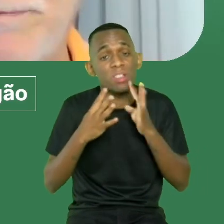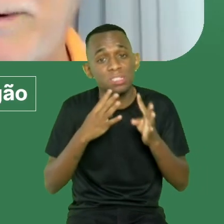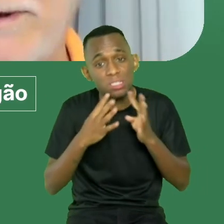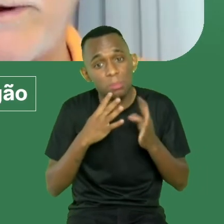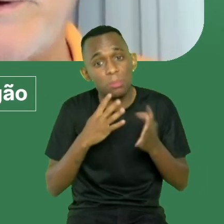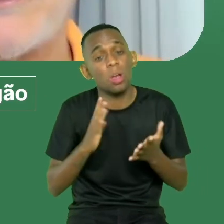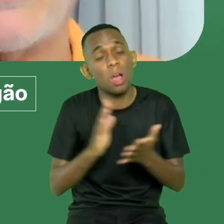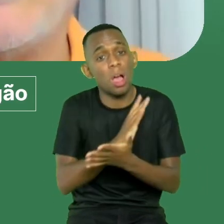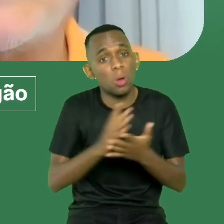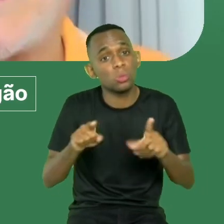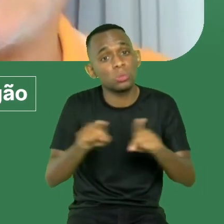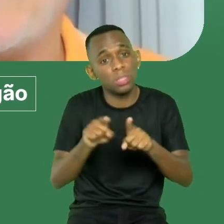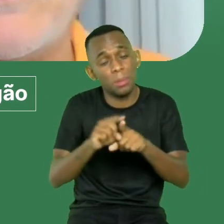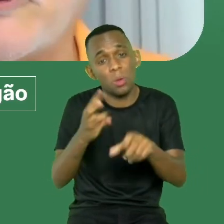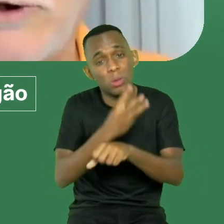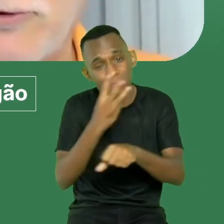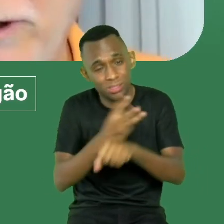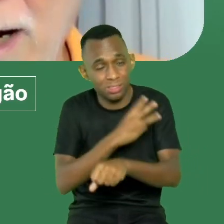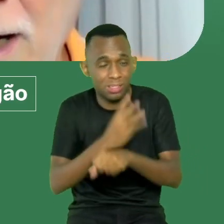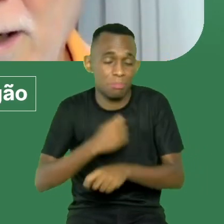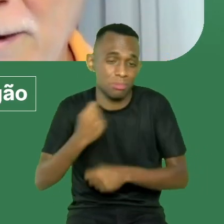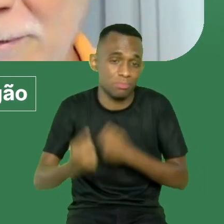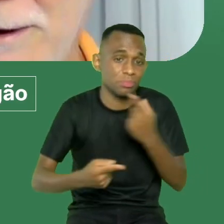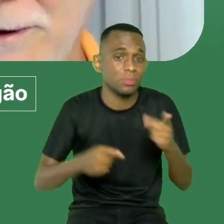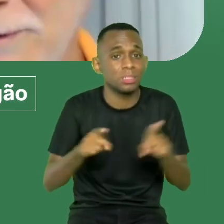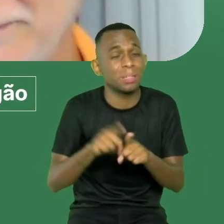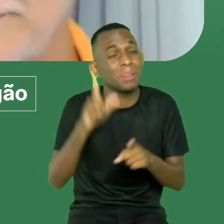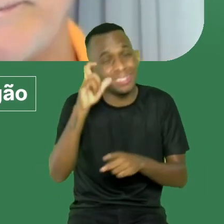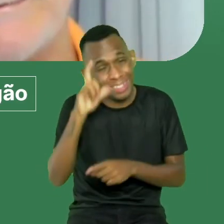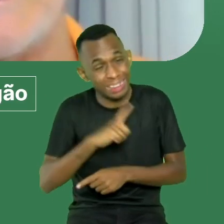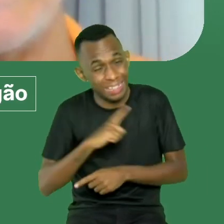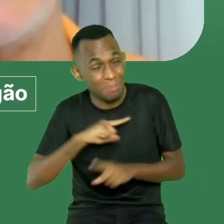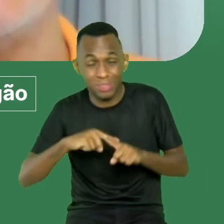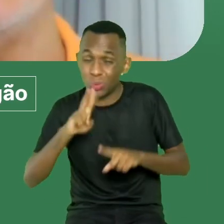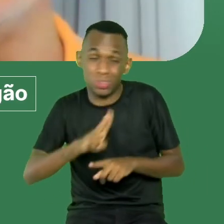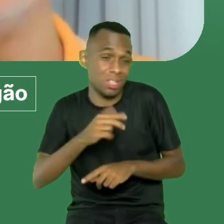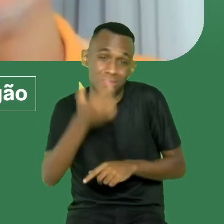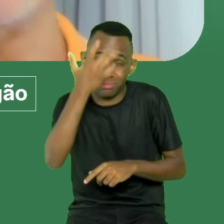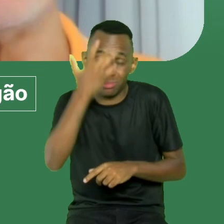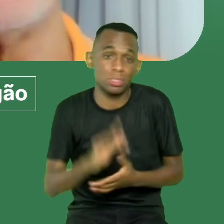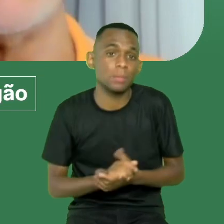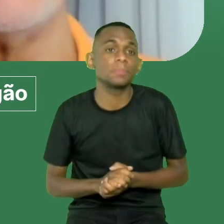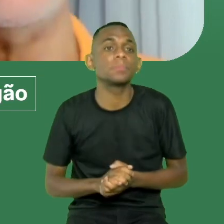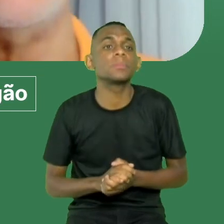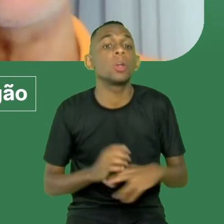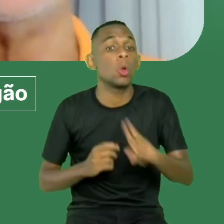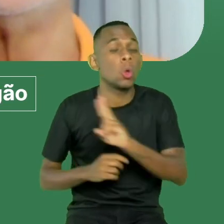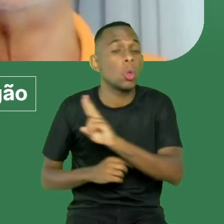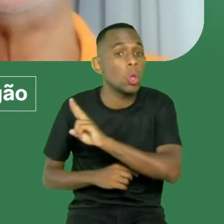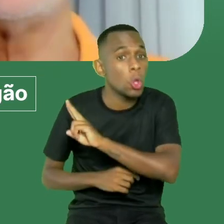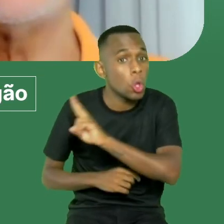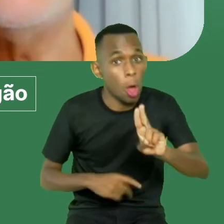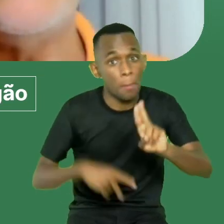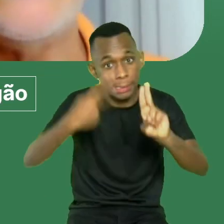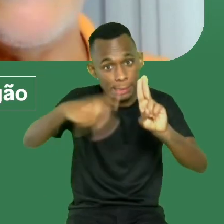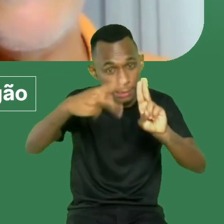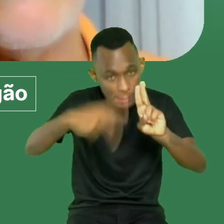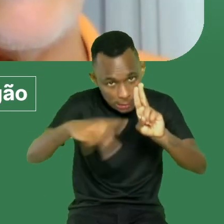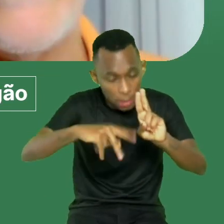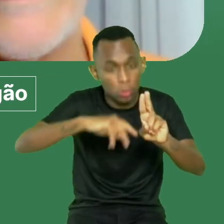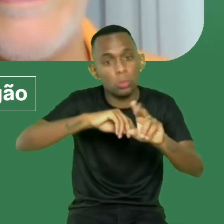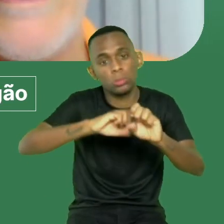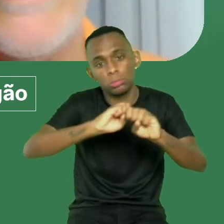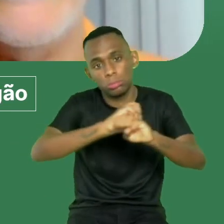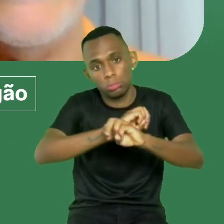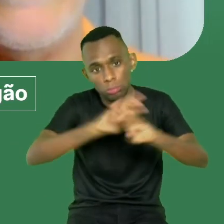no Zap. É basicamente isso. Eu tenho Mas Instagram, mas não sei usar, a gente entendeu? colocando o seu nome na internet, a gente